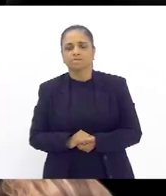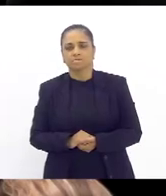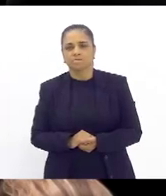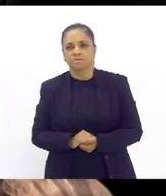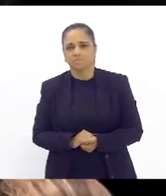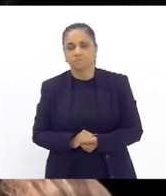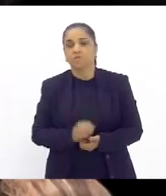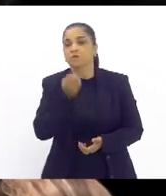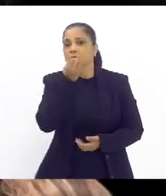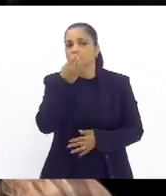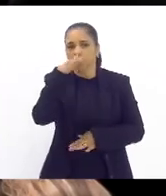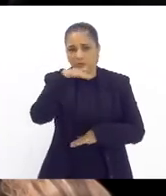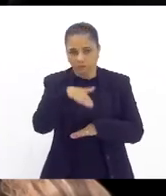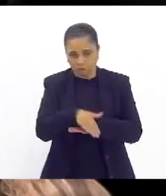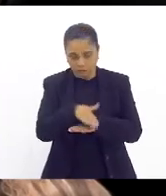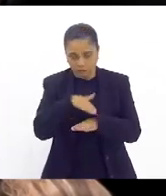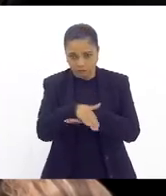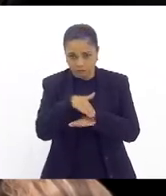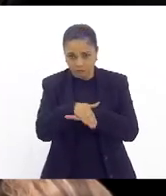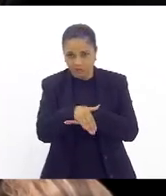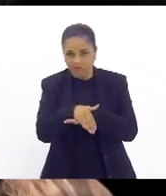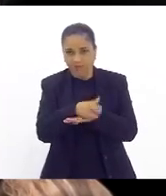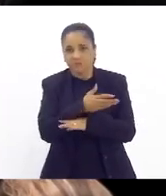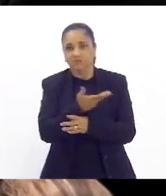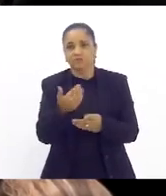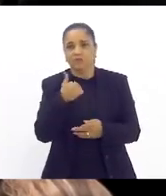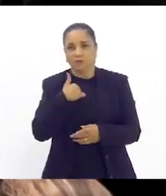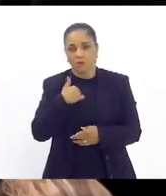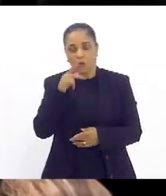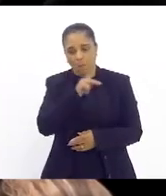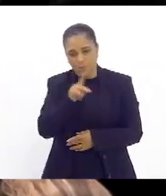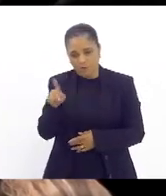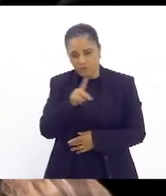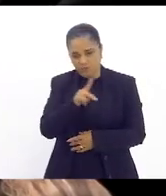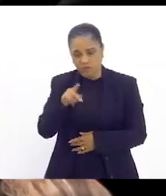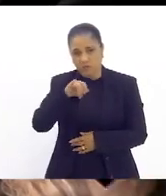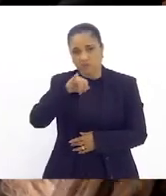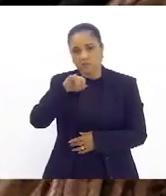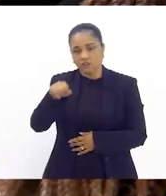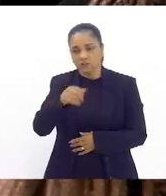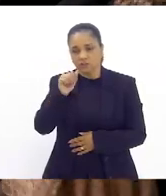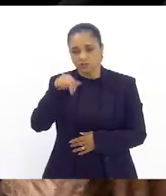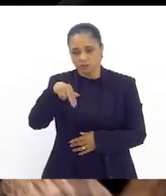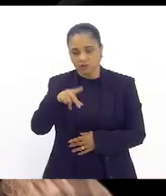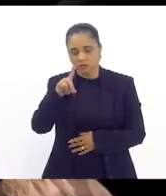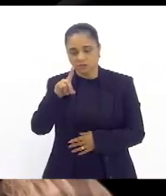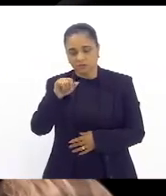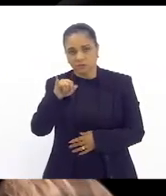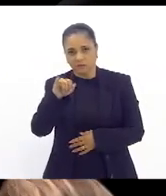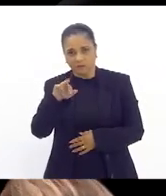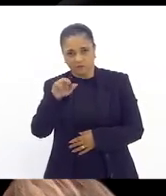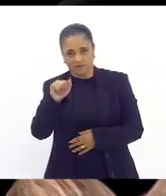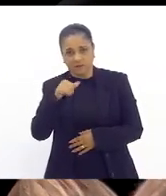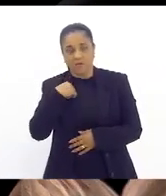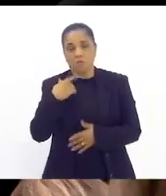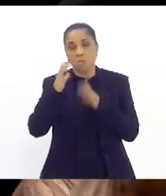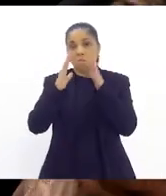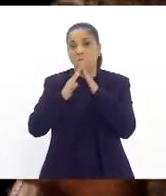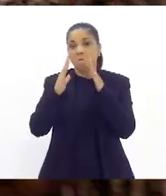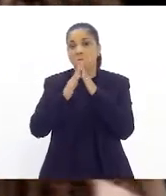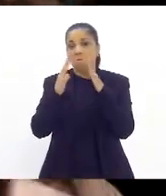boa noite tá eu sou professora Jandaíra Moura moradora